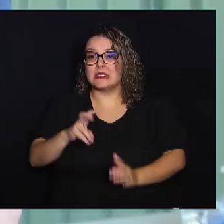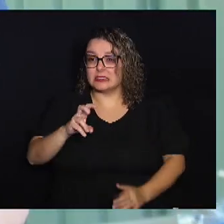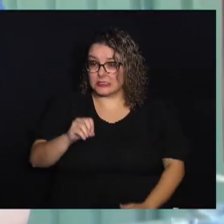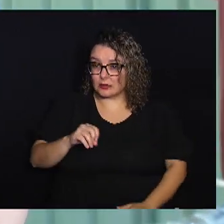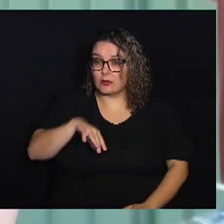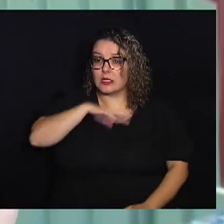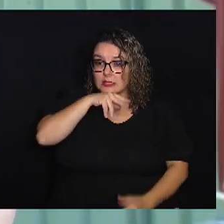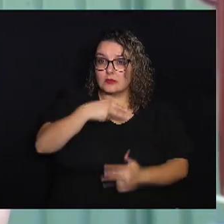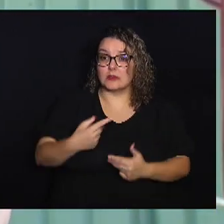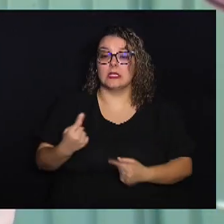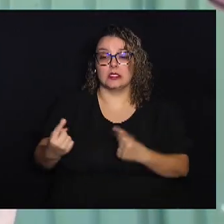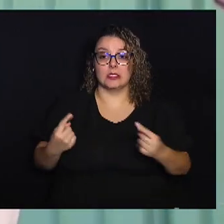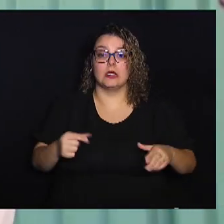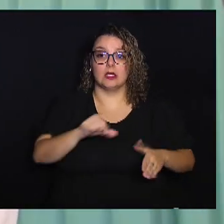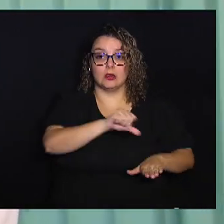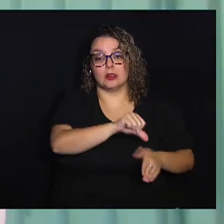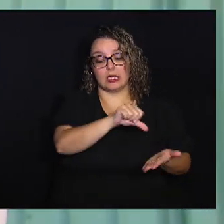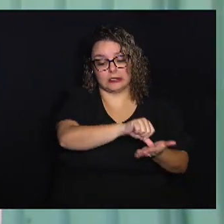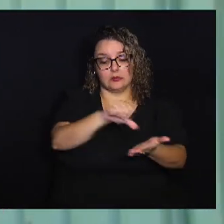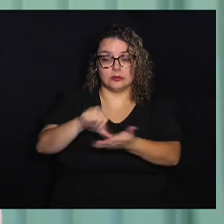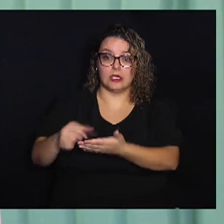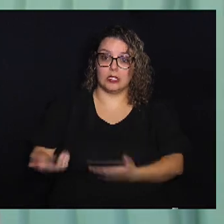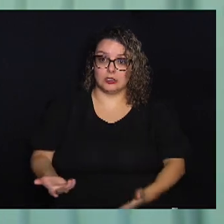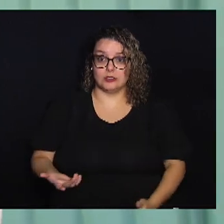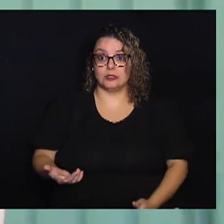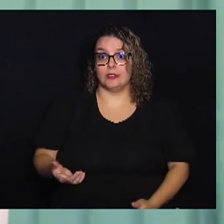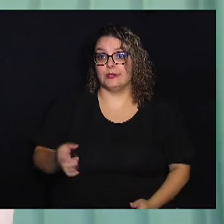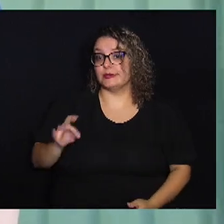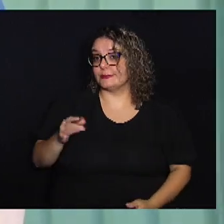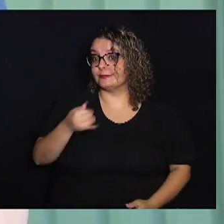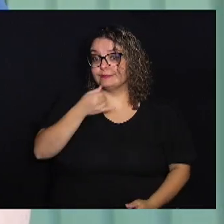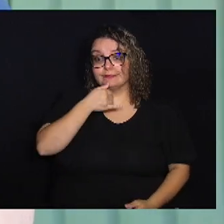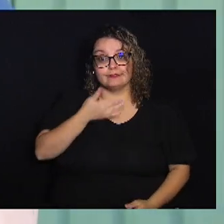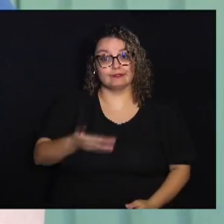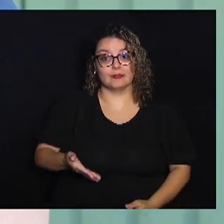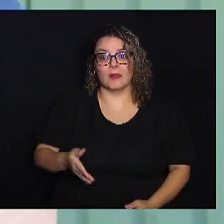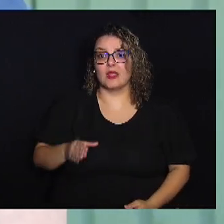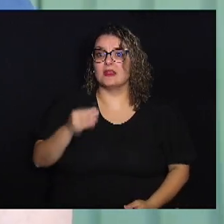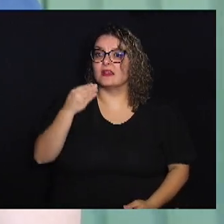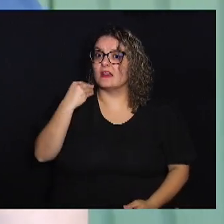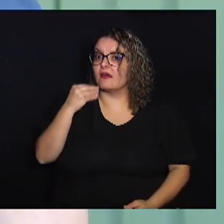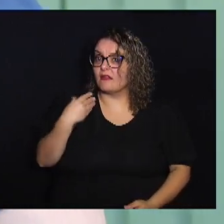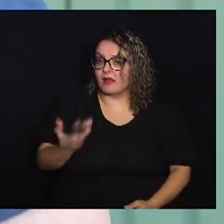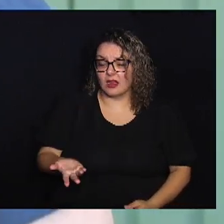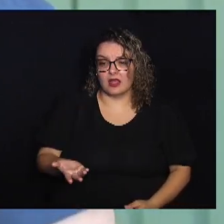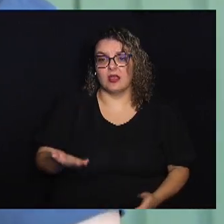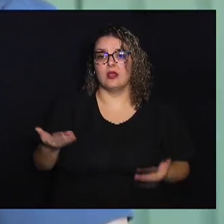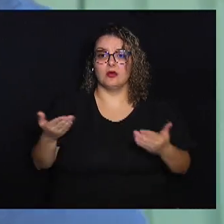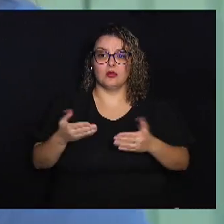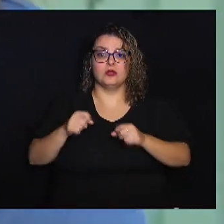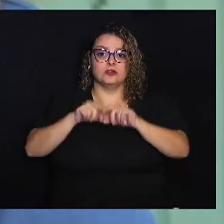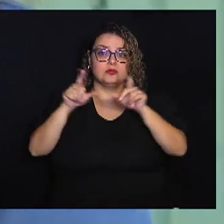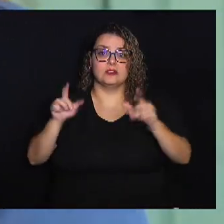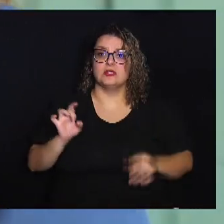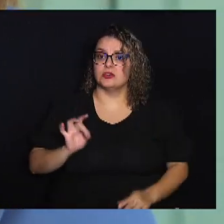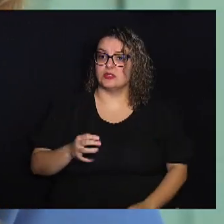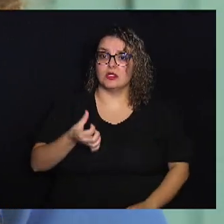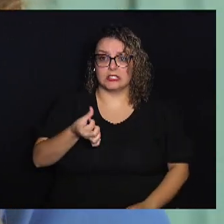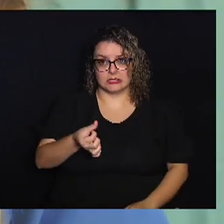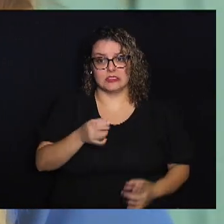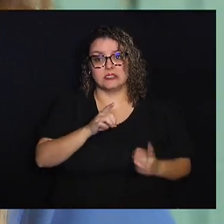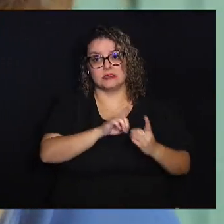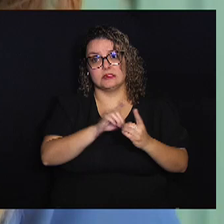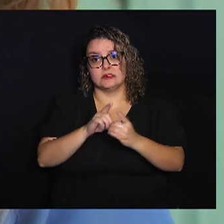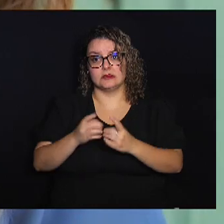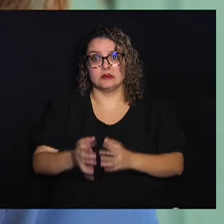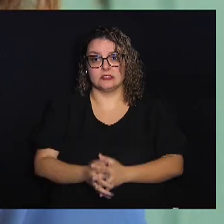dia em cada unidade, né? Porque aí, só que infelizmente aqui tá bem fraco. Hoje mesmo de manhã foram só 6